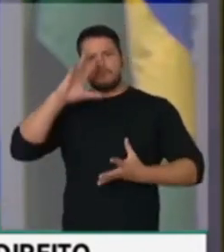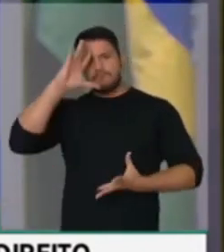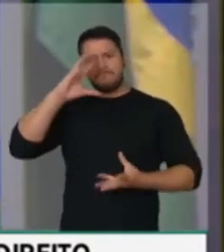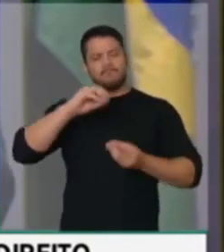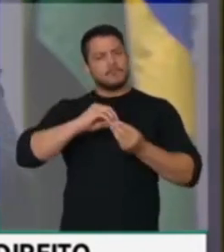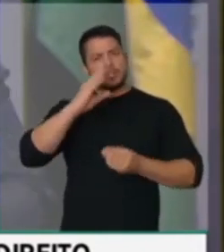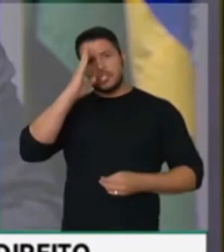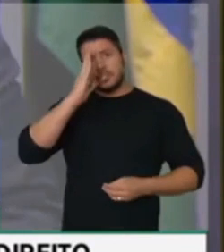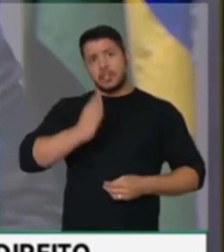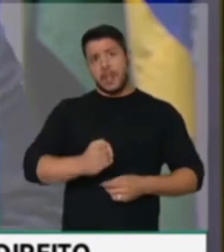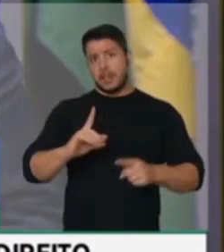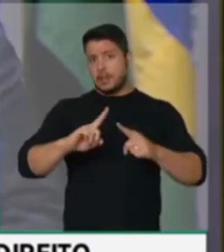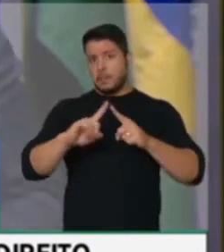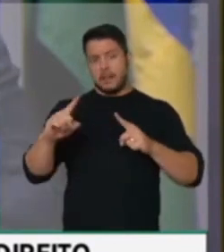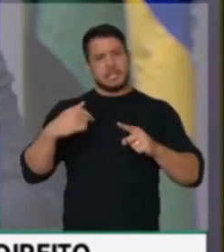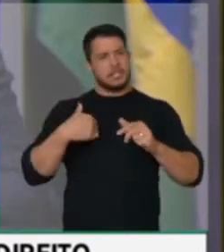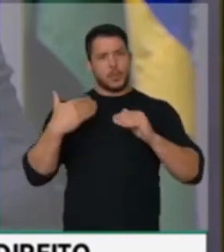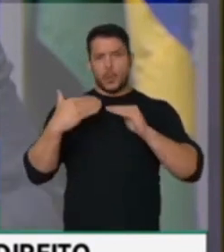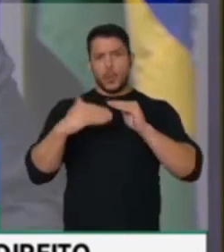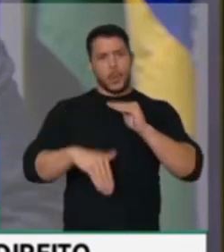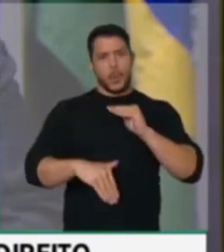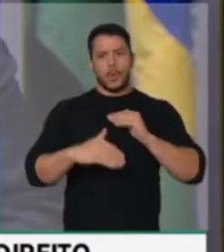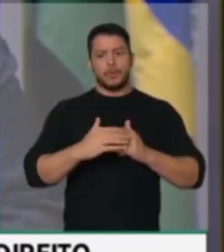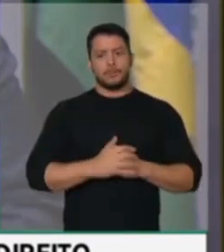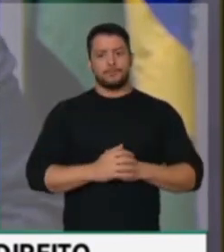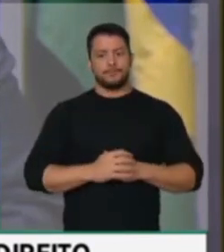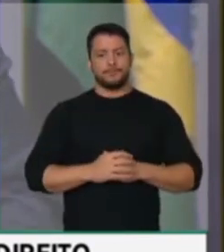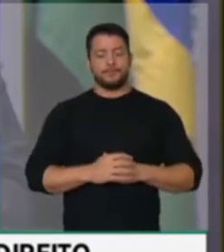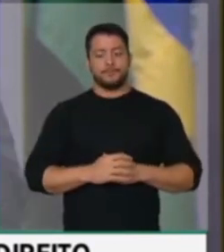quero discordar em alguns pontos. Por exemplo,